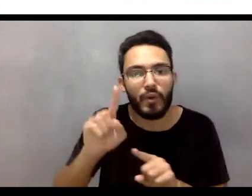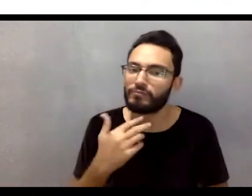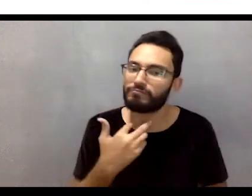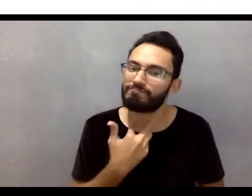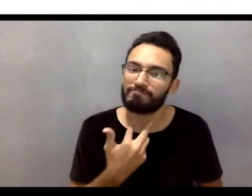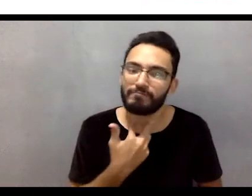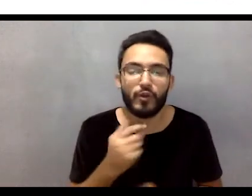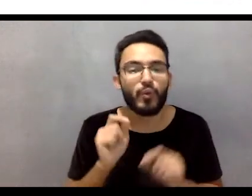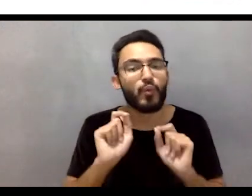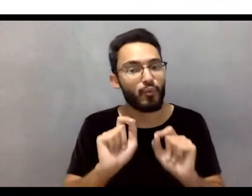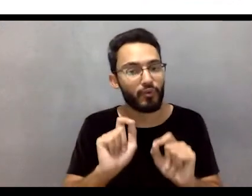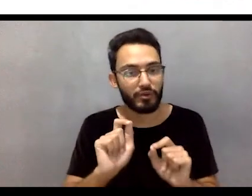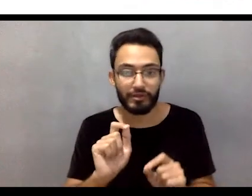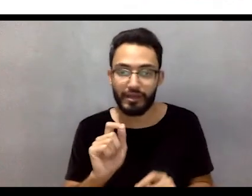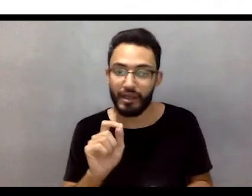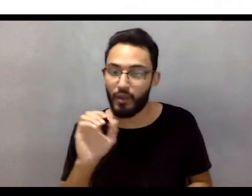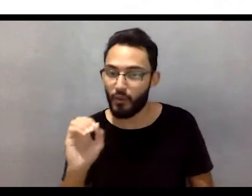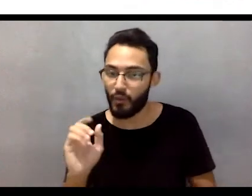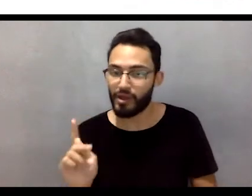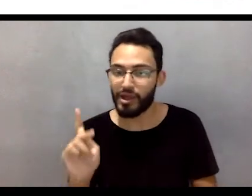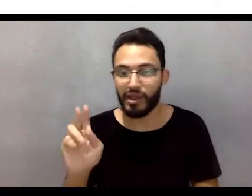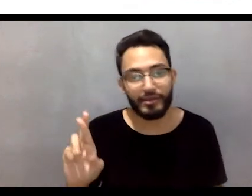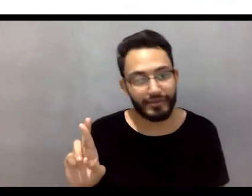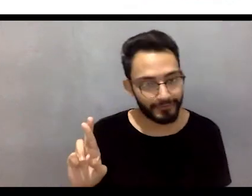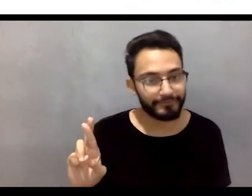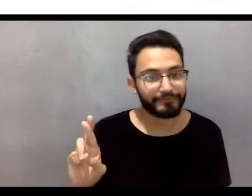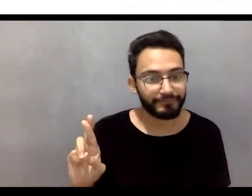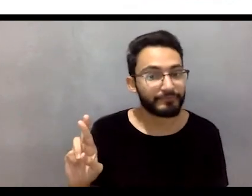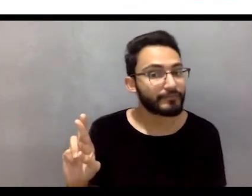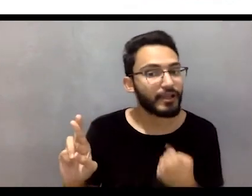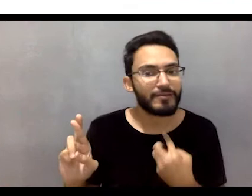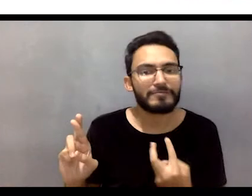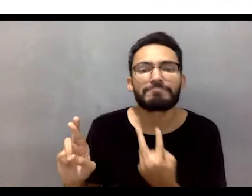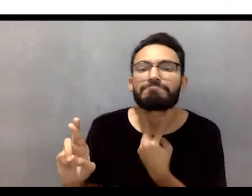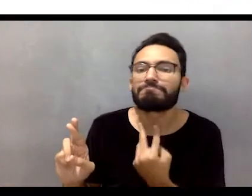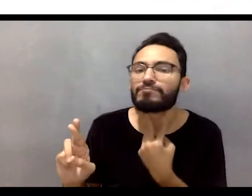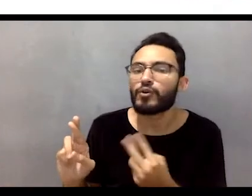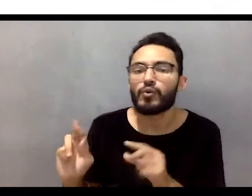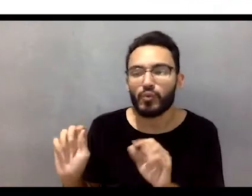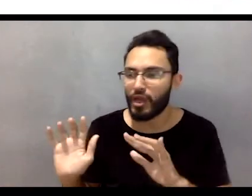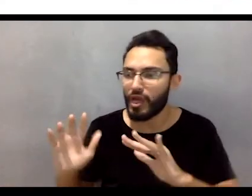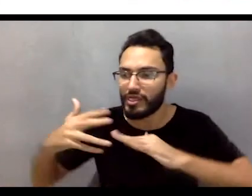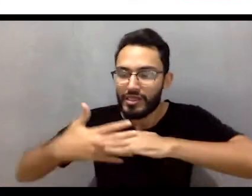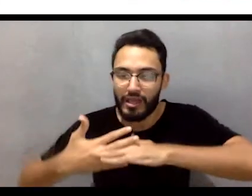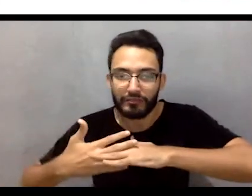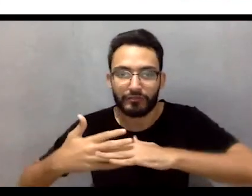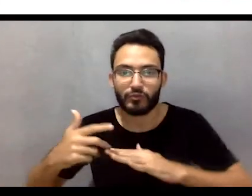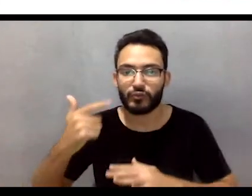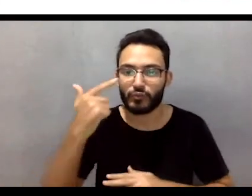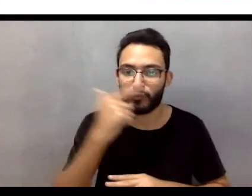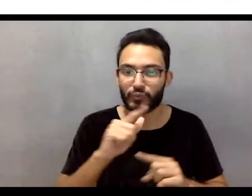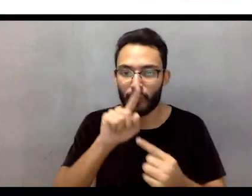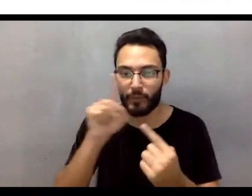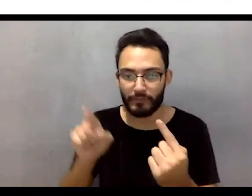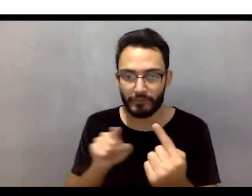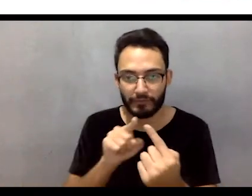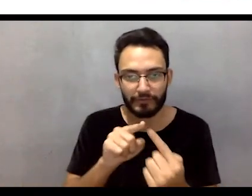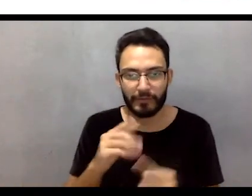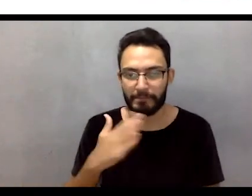a gente fala em OKRs. Eu não posso atrelar o atingimento das